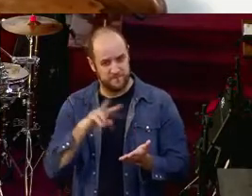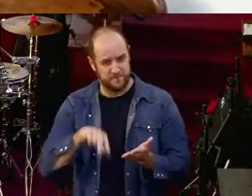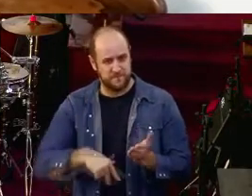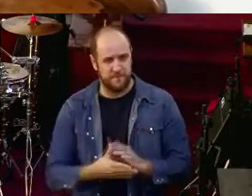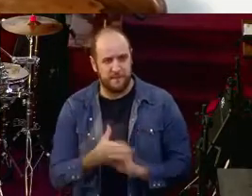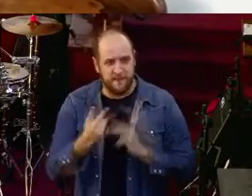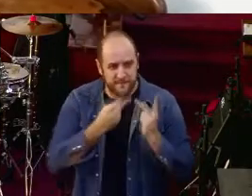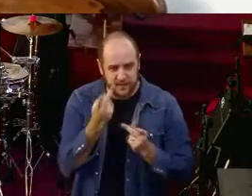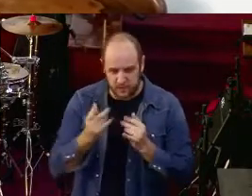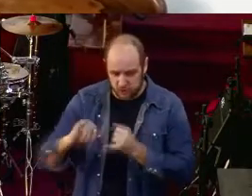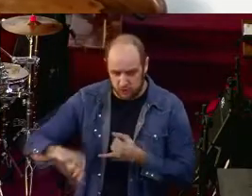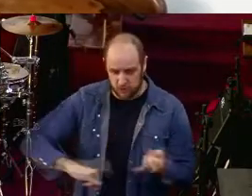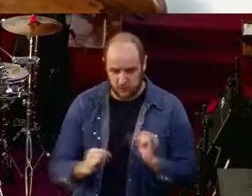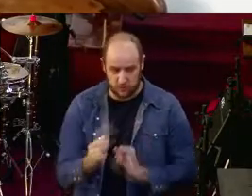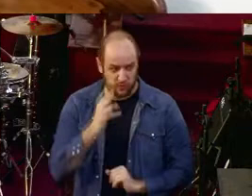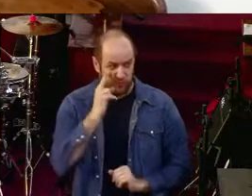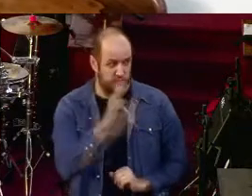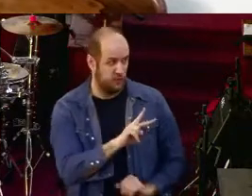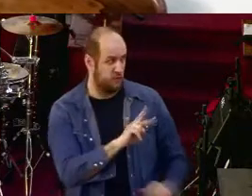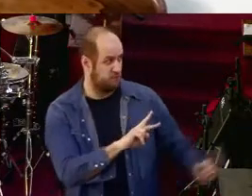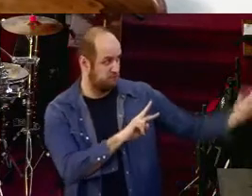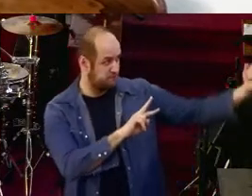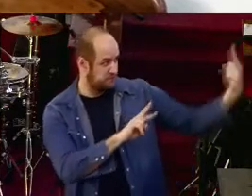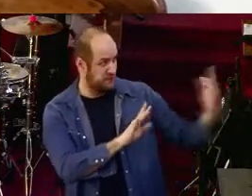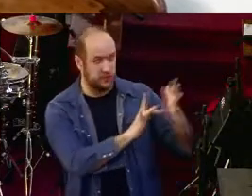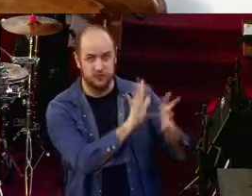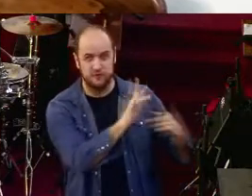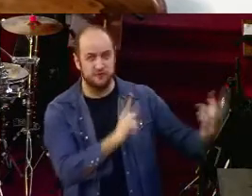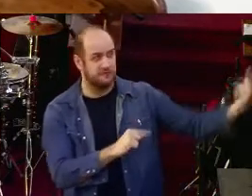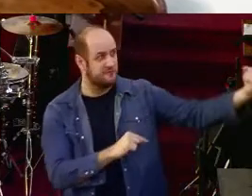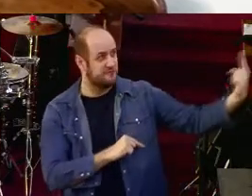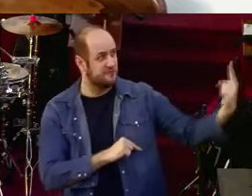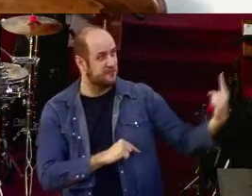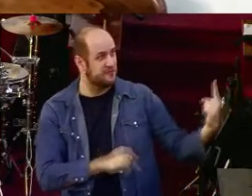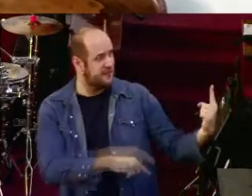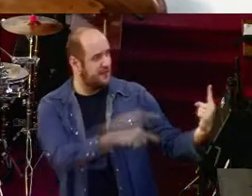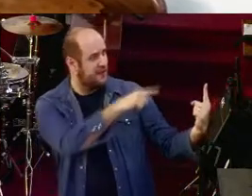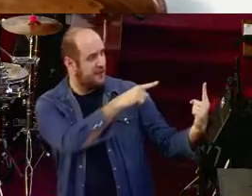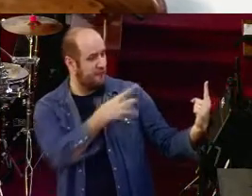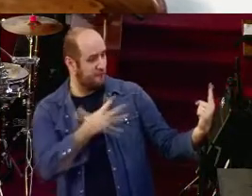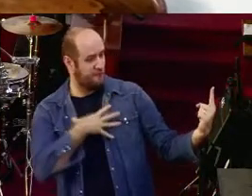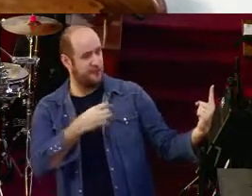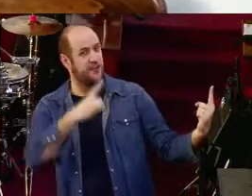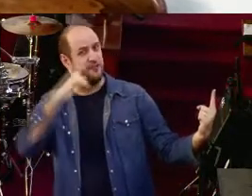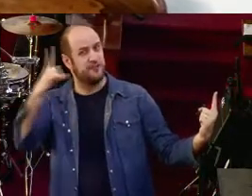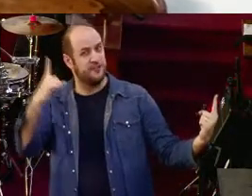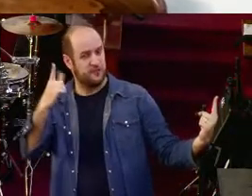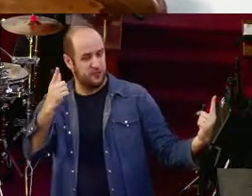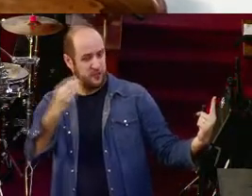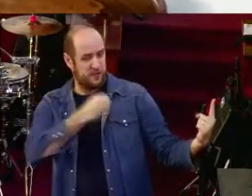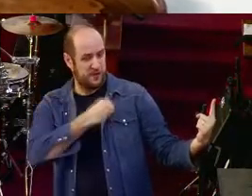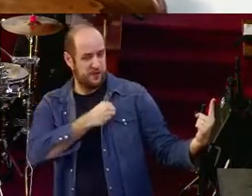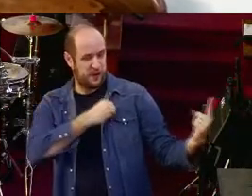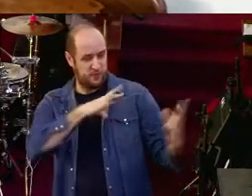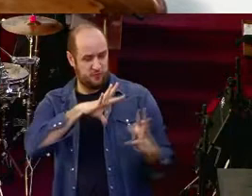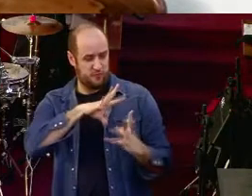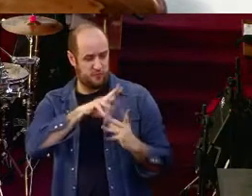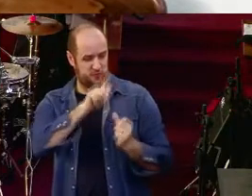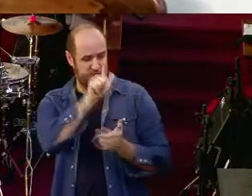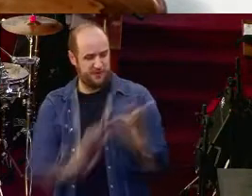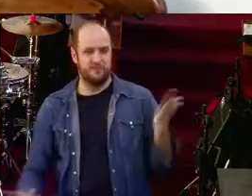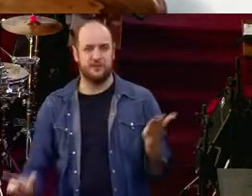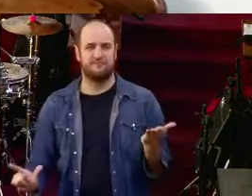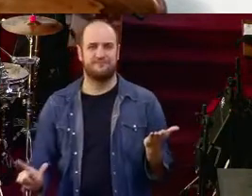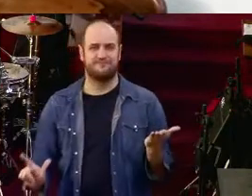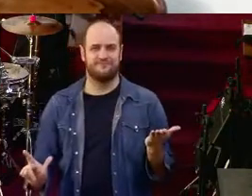João a Jesus, que vinha para ele, e disse, eis o Cordeiro de Deus, que tira o pecado do mundo. É